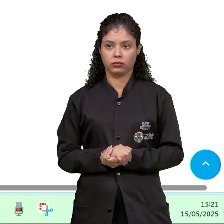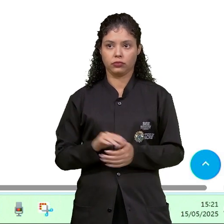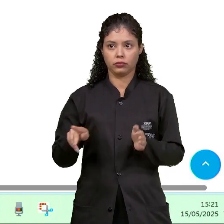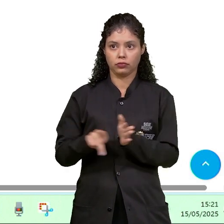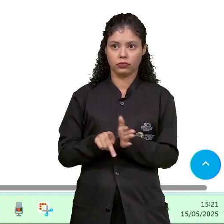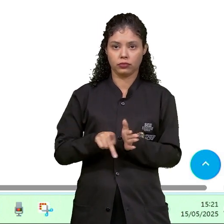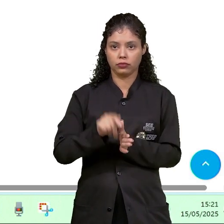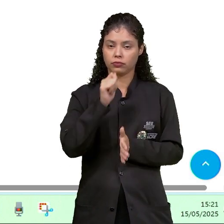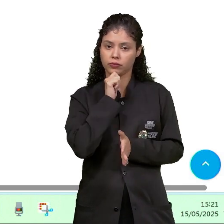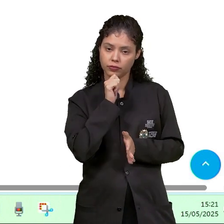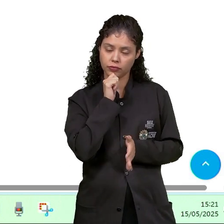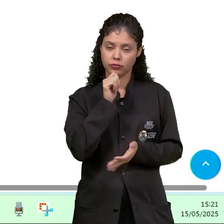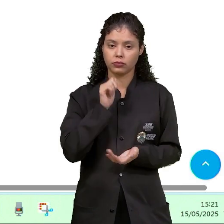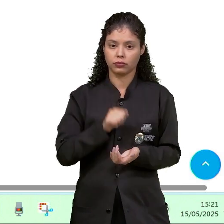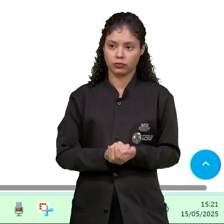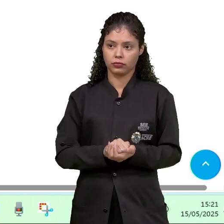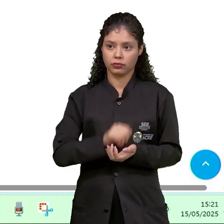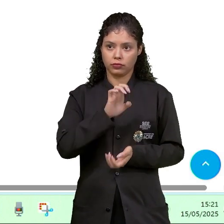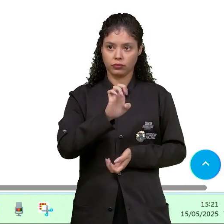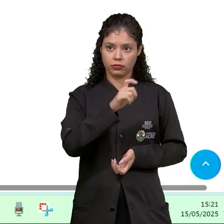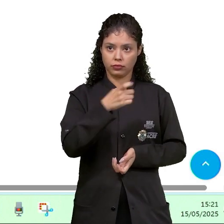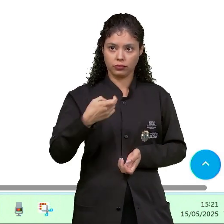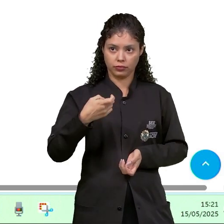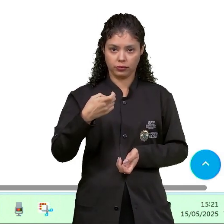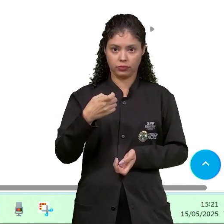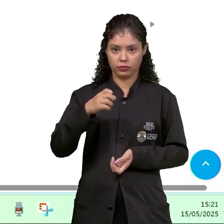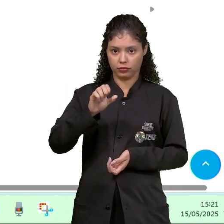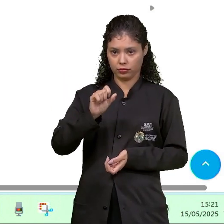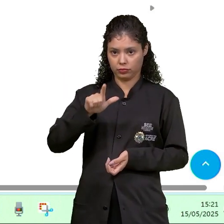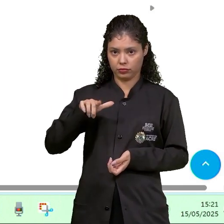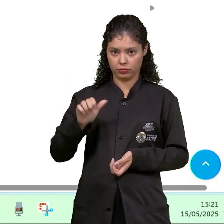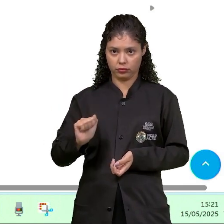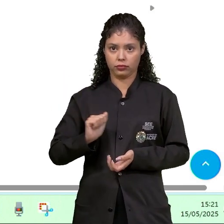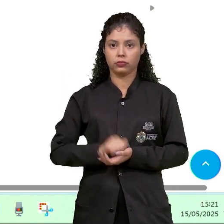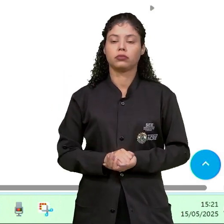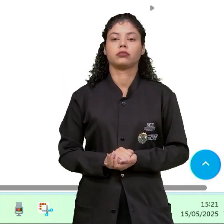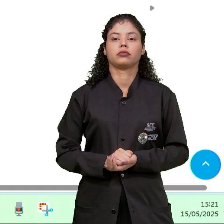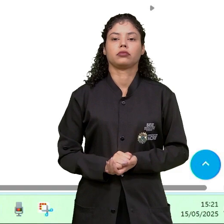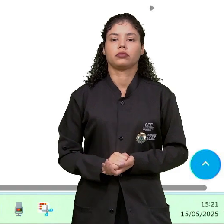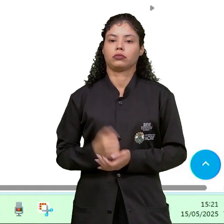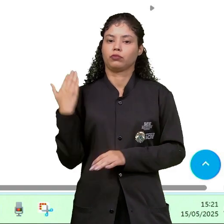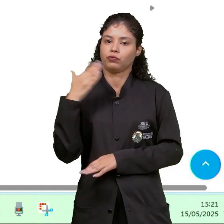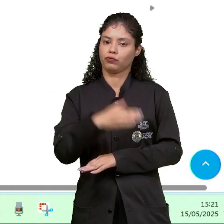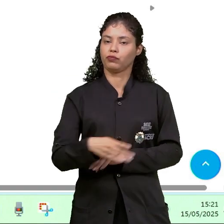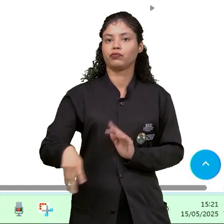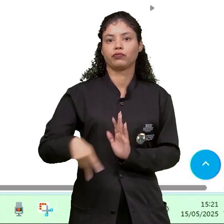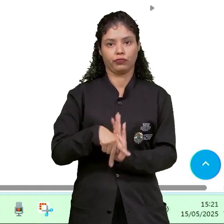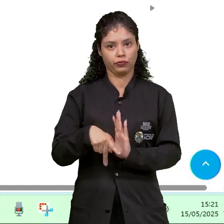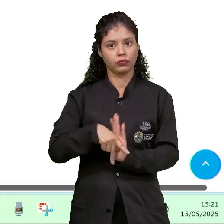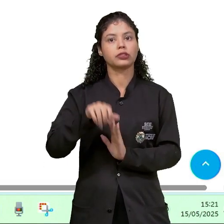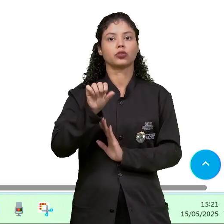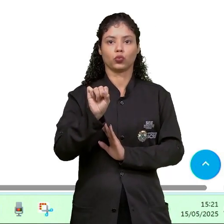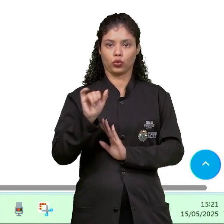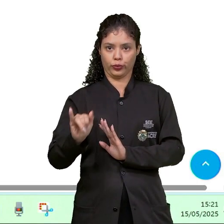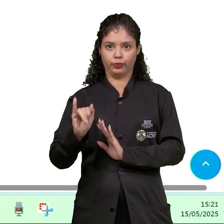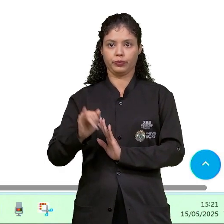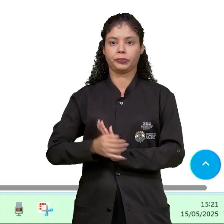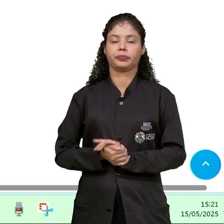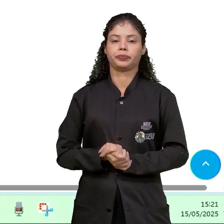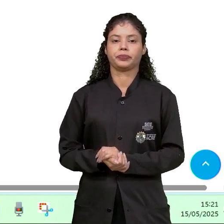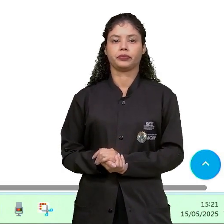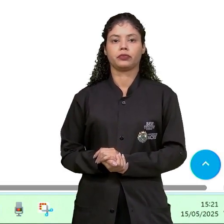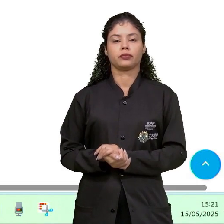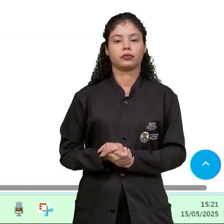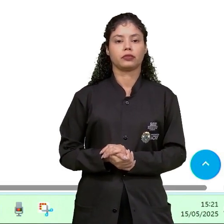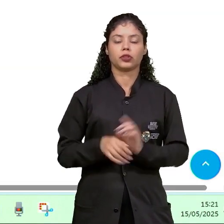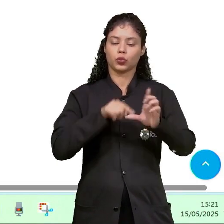um documento do Word, no Excel, em qualquer outro documento que não seja nato diretamente do SEI. Então, gente, isso aqui é muito legal, da